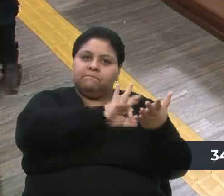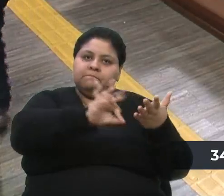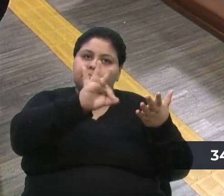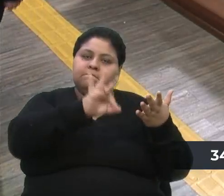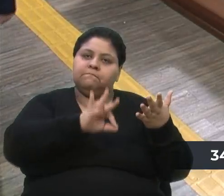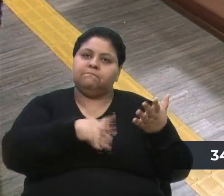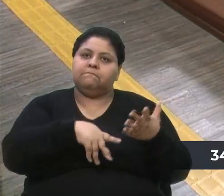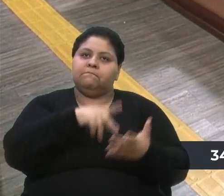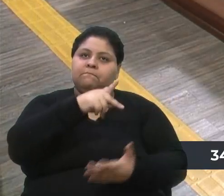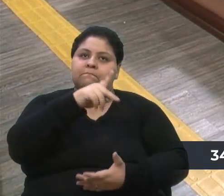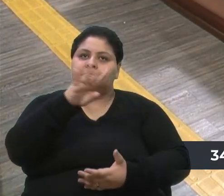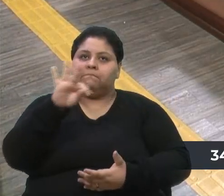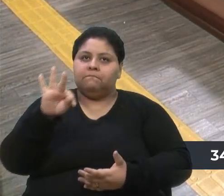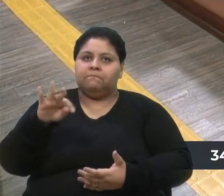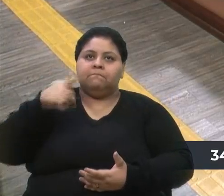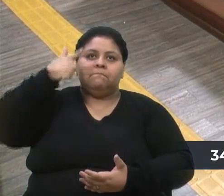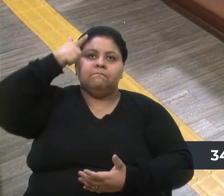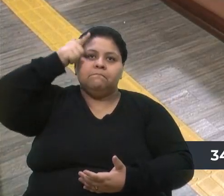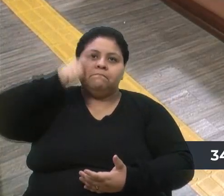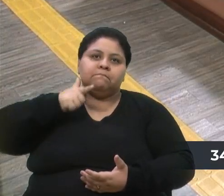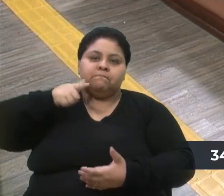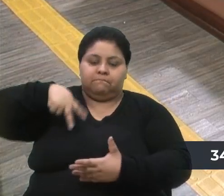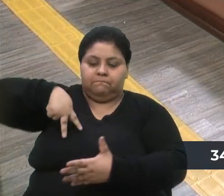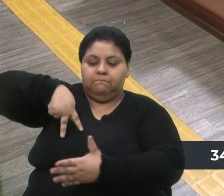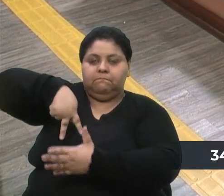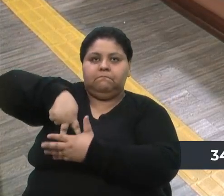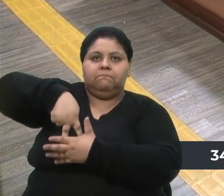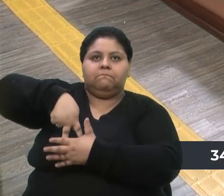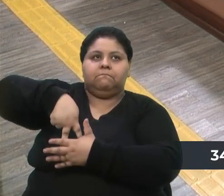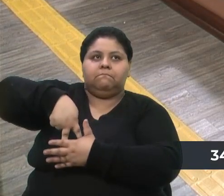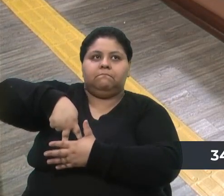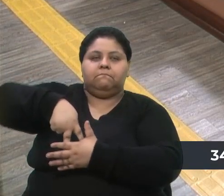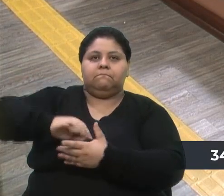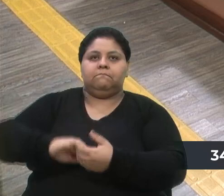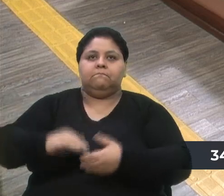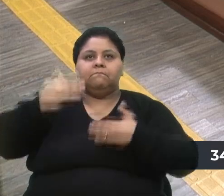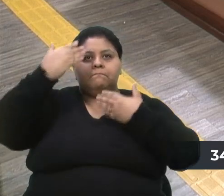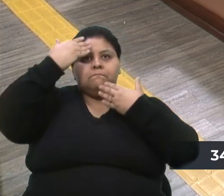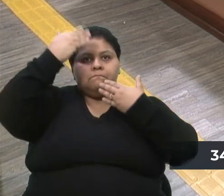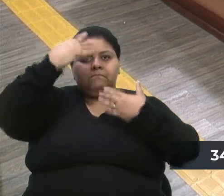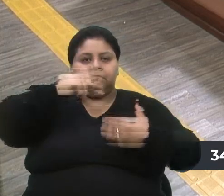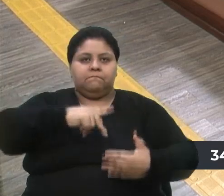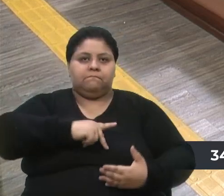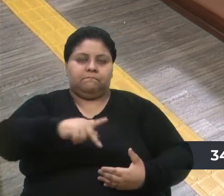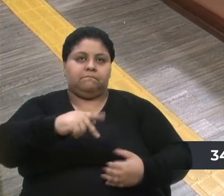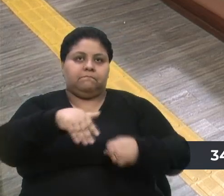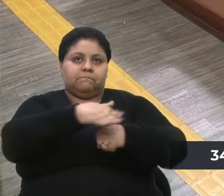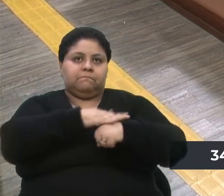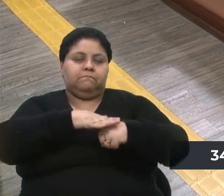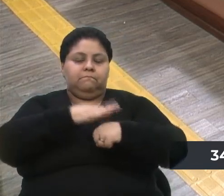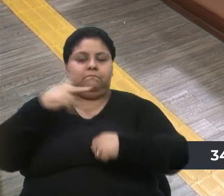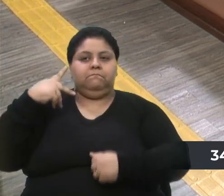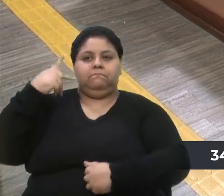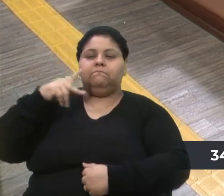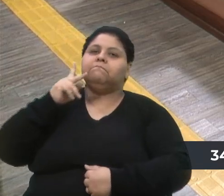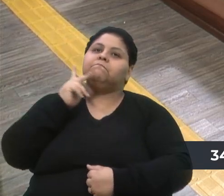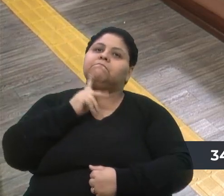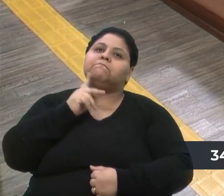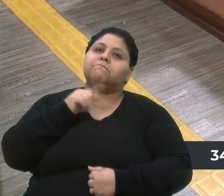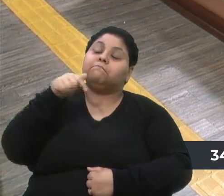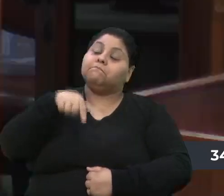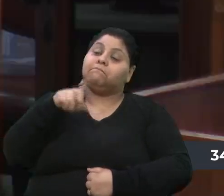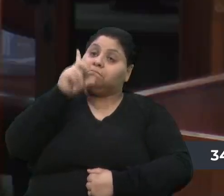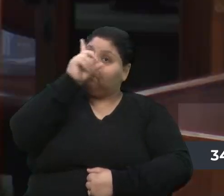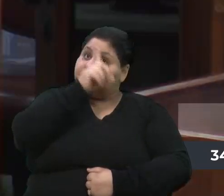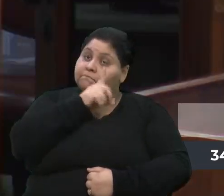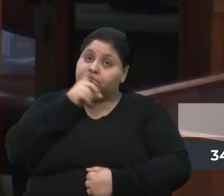bancada do PT, Lucas Caranhato, na tribuna. Obrigado, presidente. Comentava com o vereador Renato, esse domingo eu